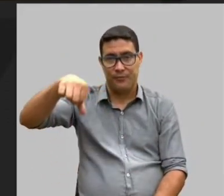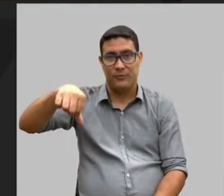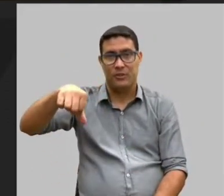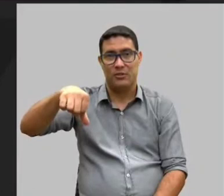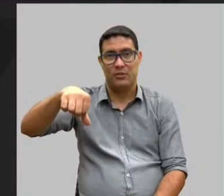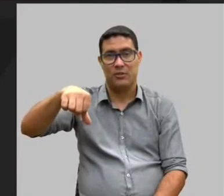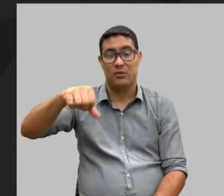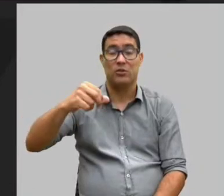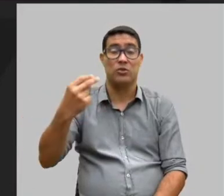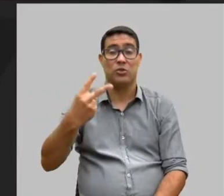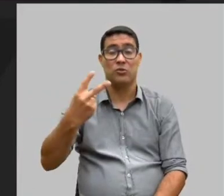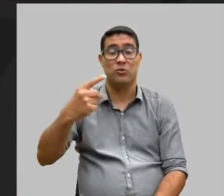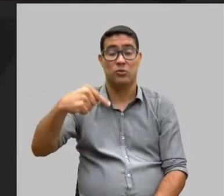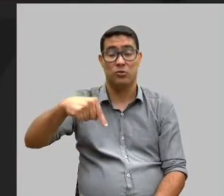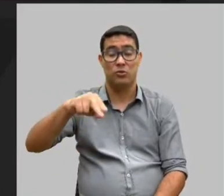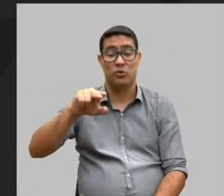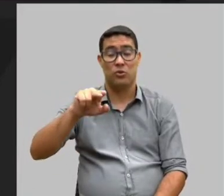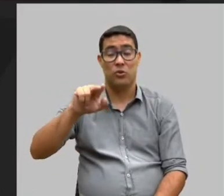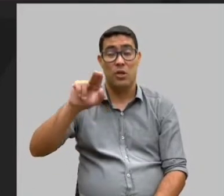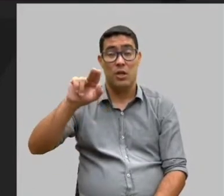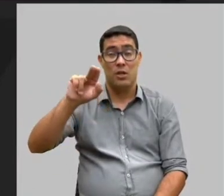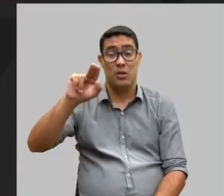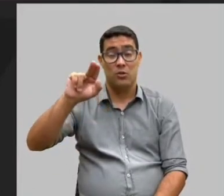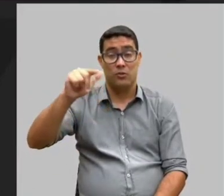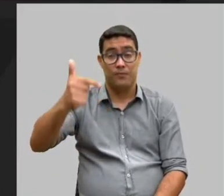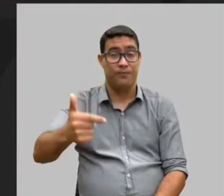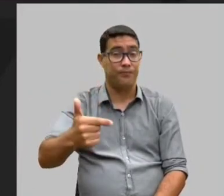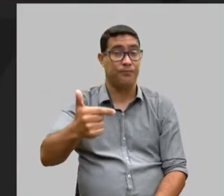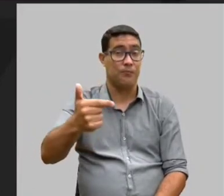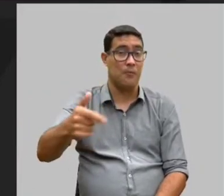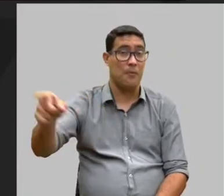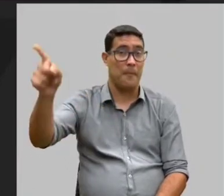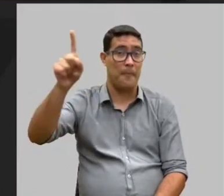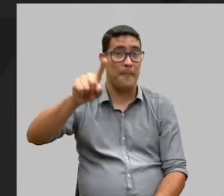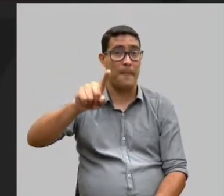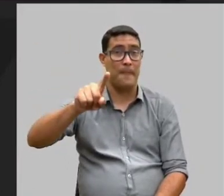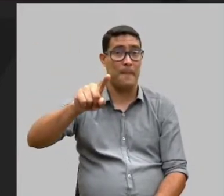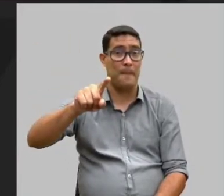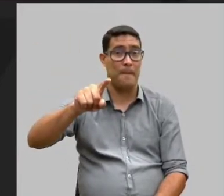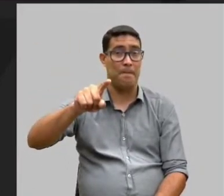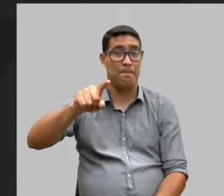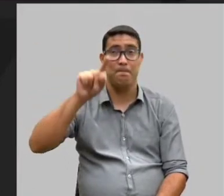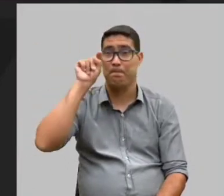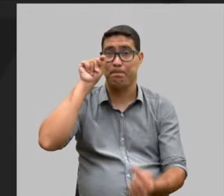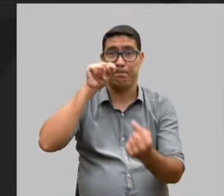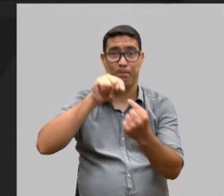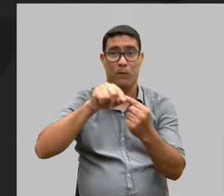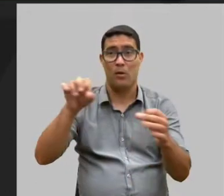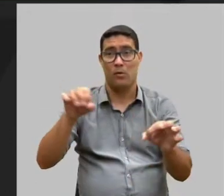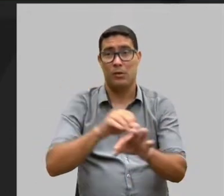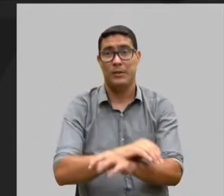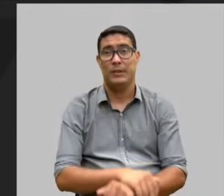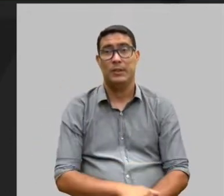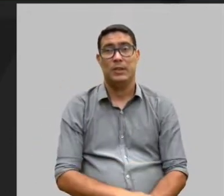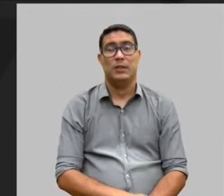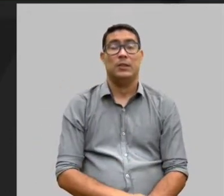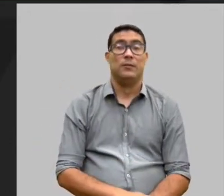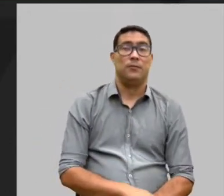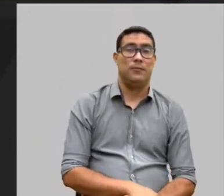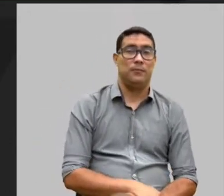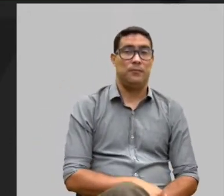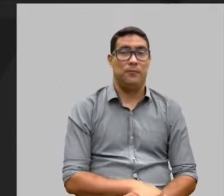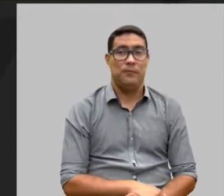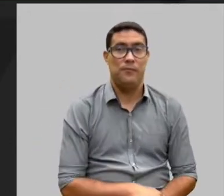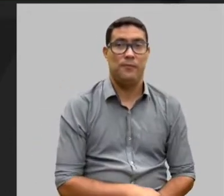quadro mestre que que é agosto de 2 então é a dívida é a dívida consolidada Total eh